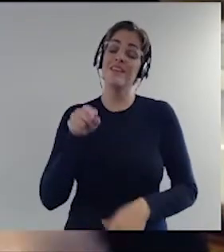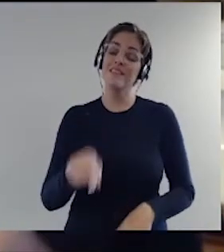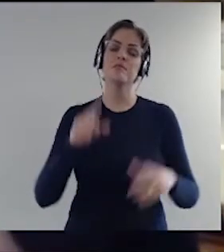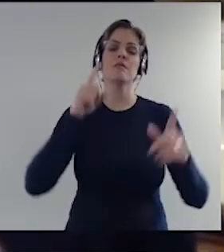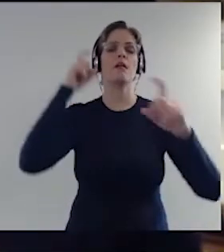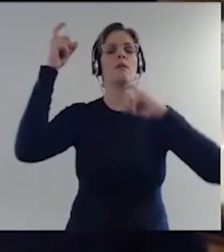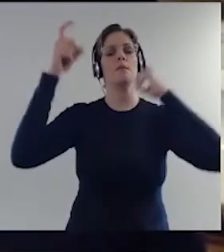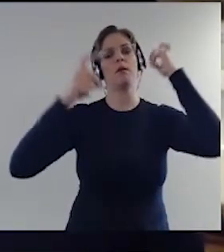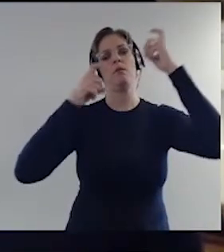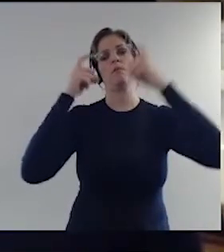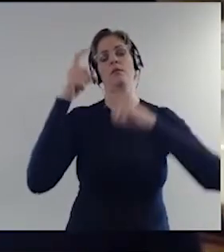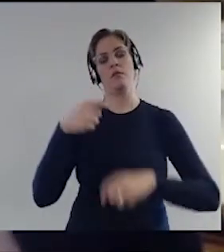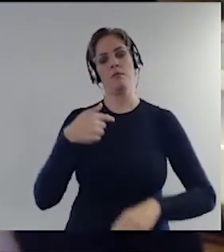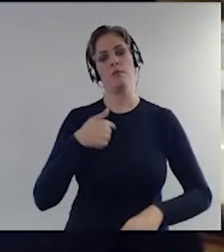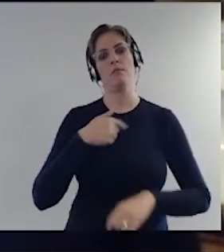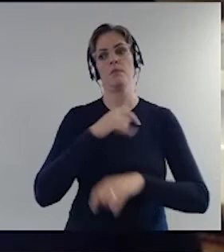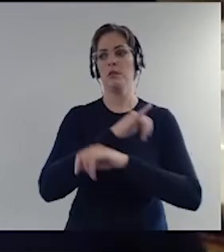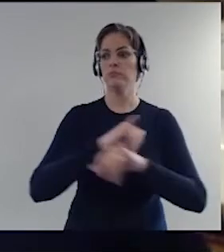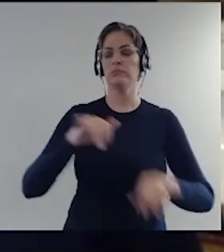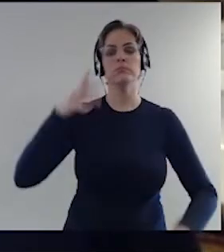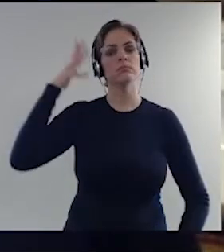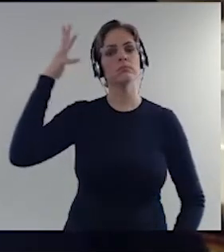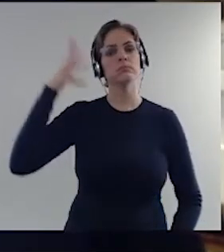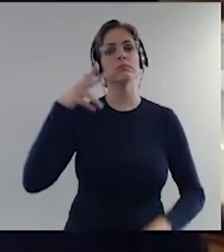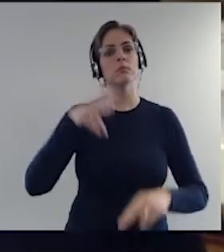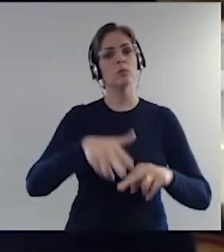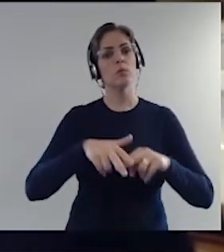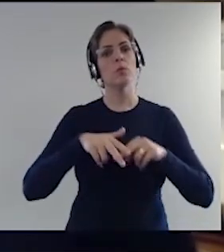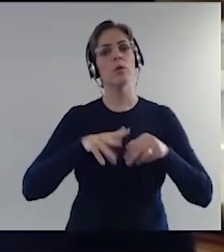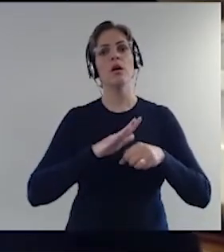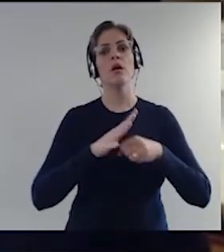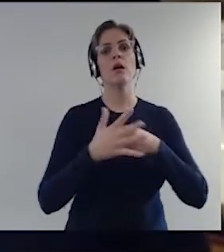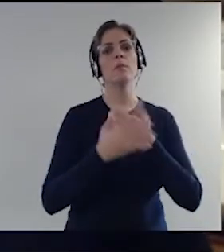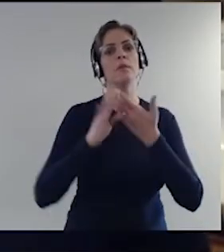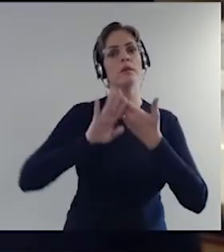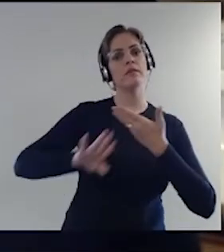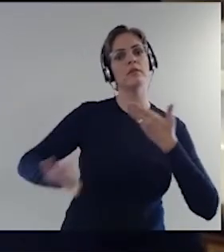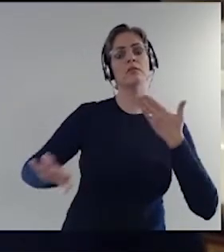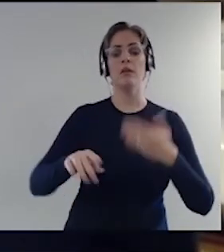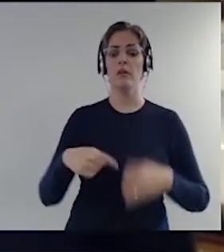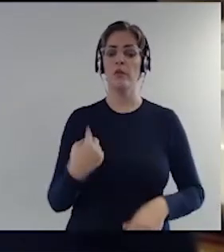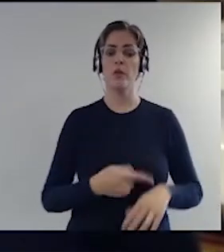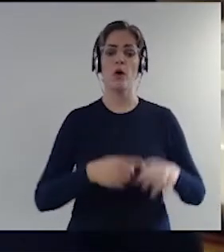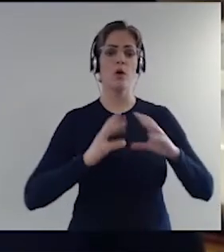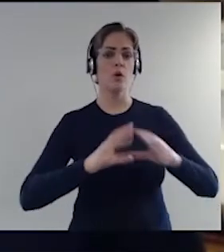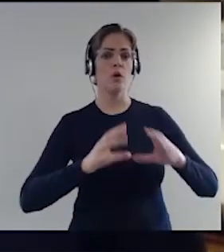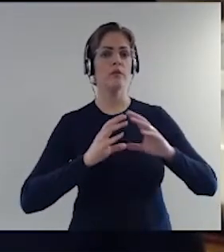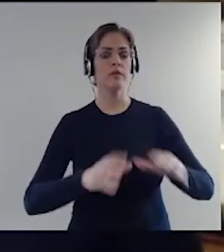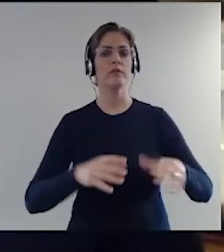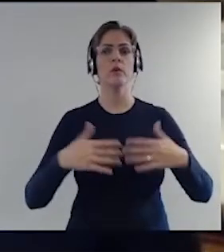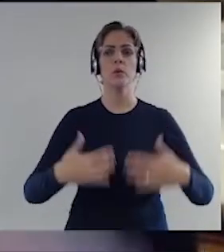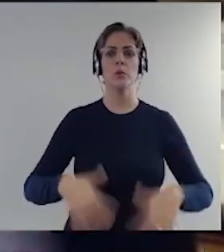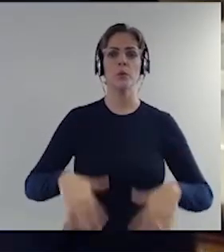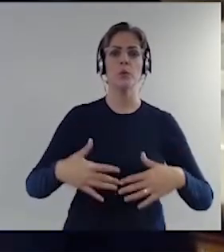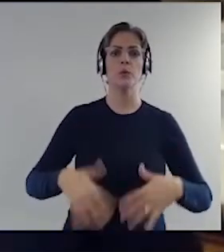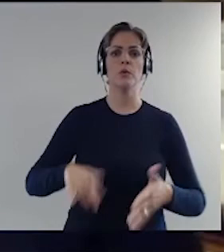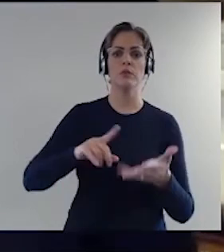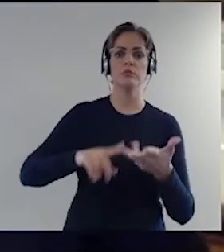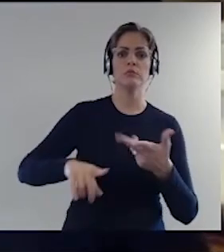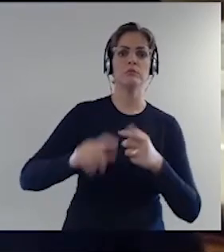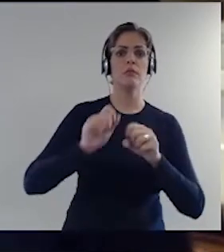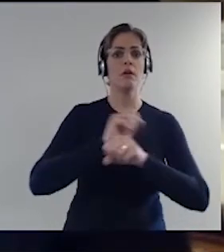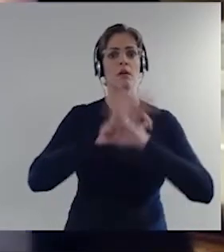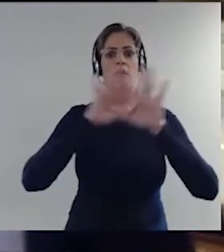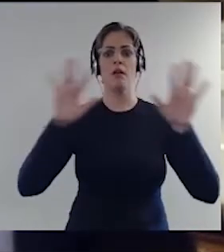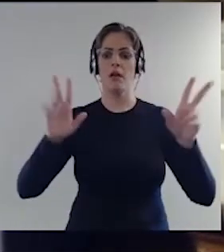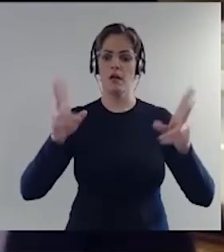é a reflexão que eu faço em decorrência da pandemia, desse tempo todo, que nós já estamos convivendo com situações bem claras e